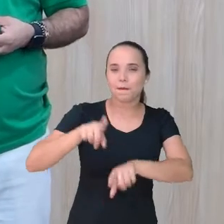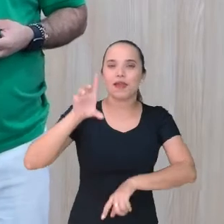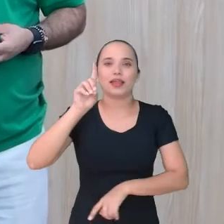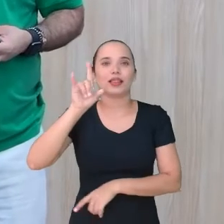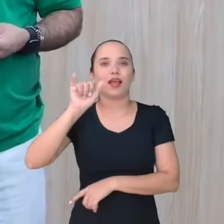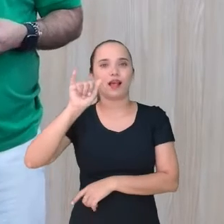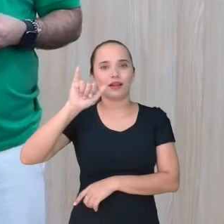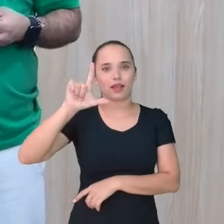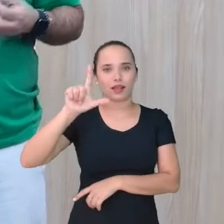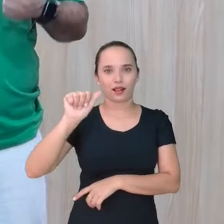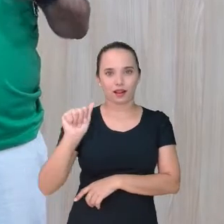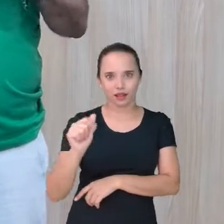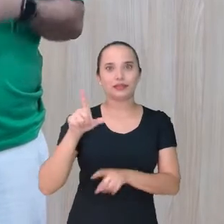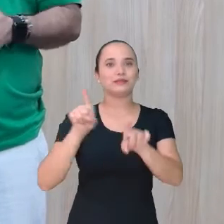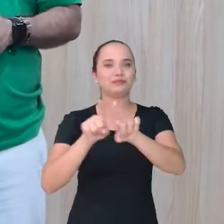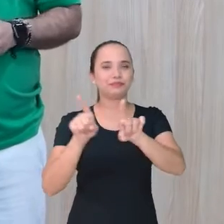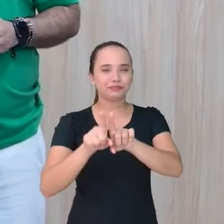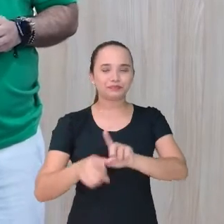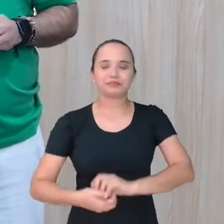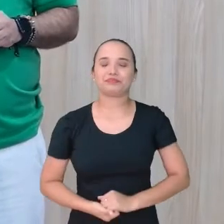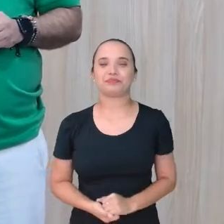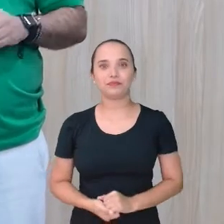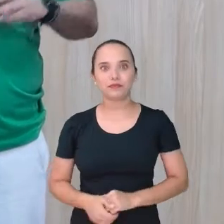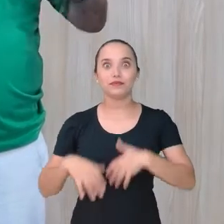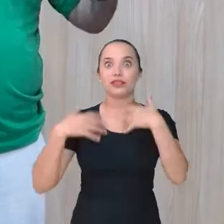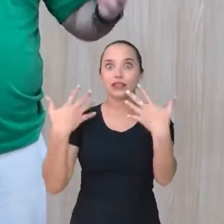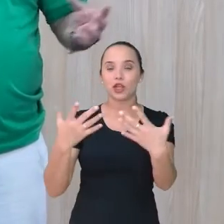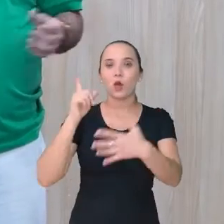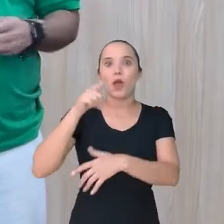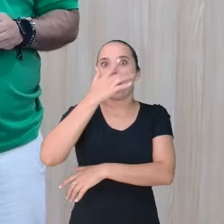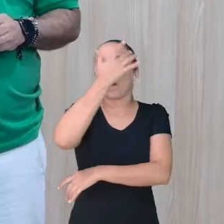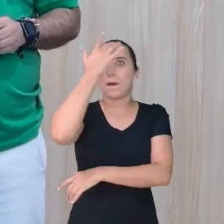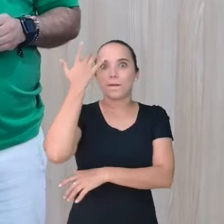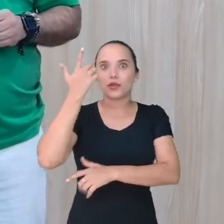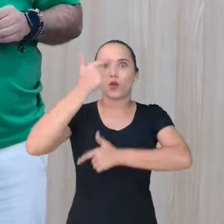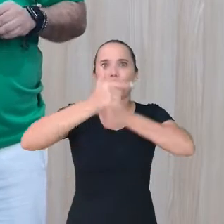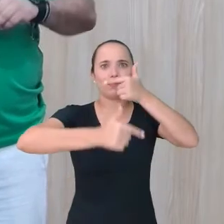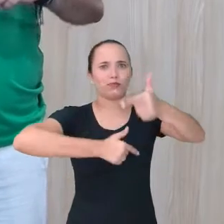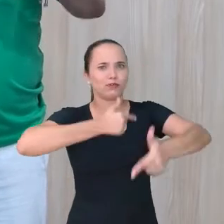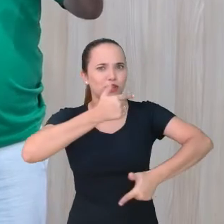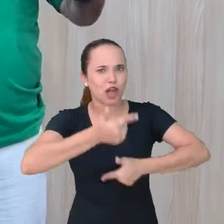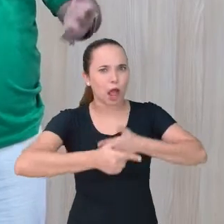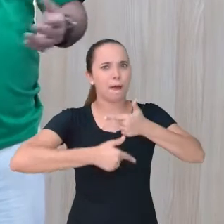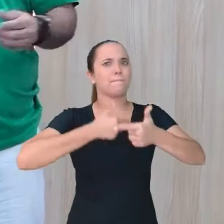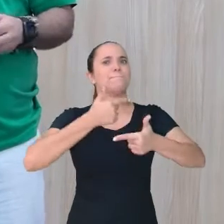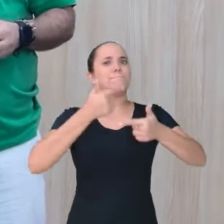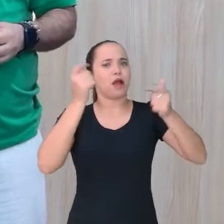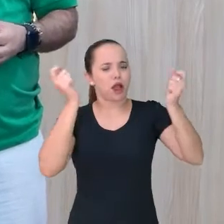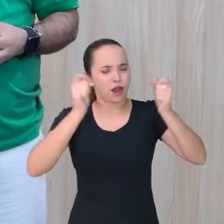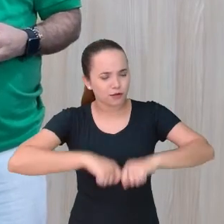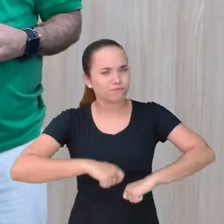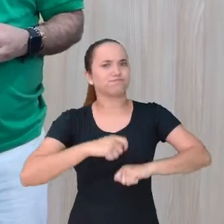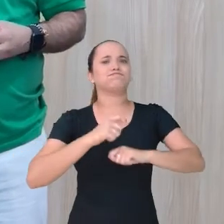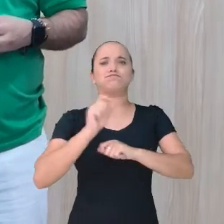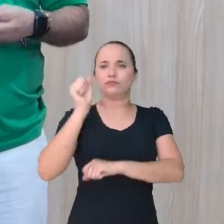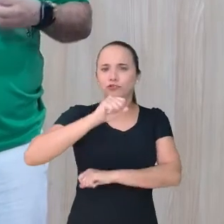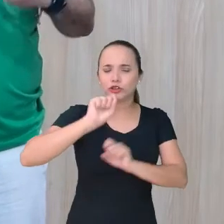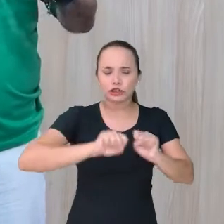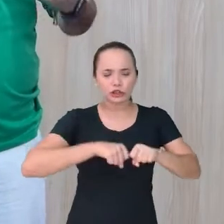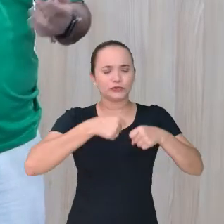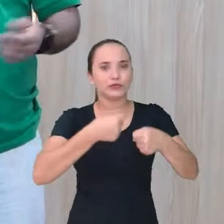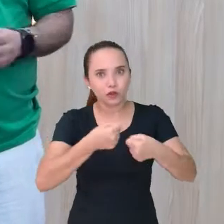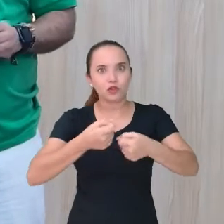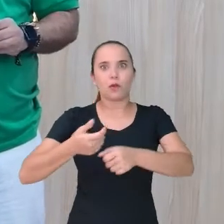também Dalila. Então, é esse pessoal que ajuda, né, para que a gente possa trazer